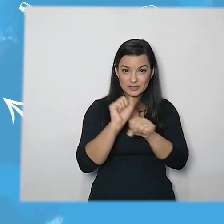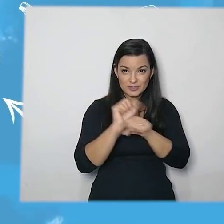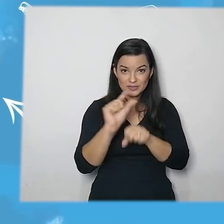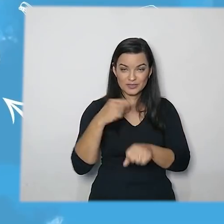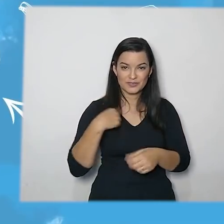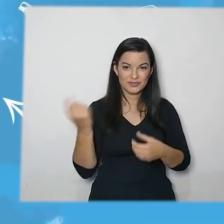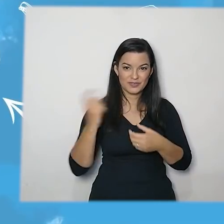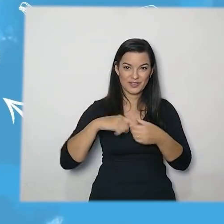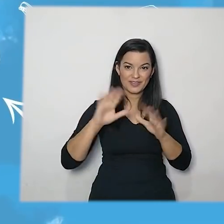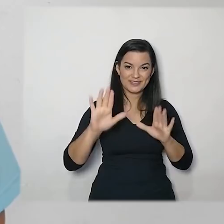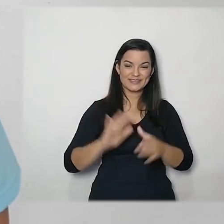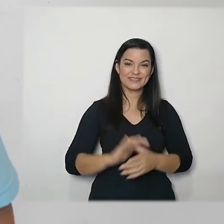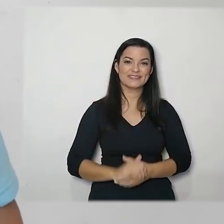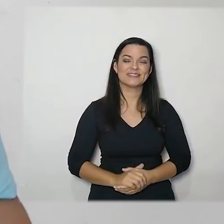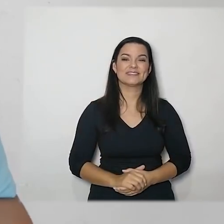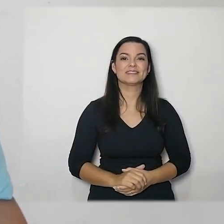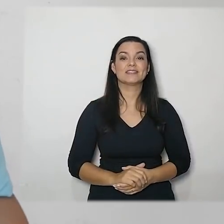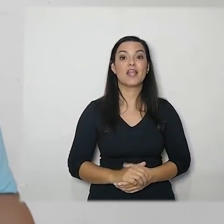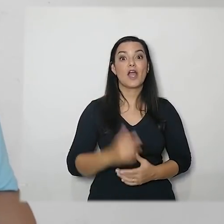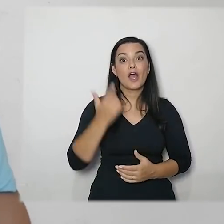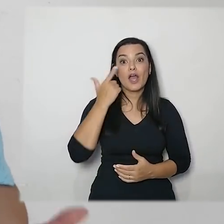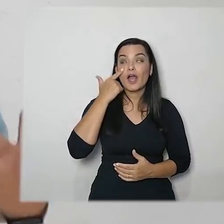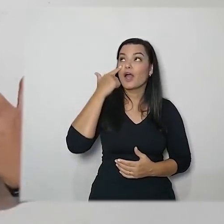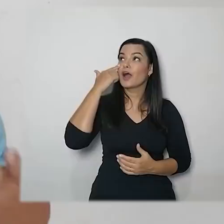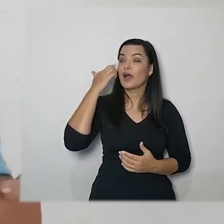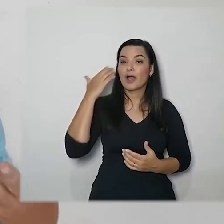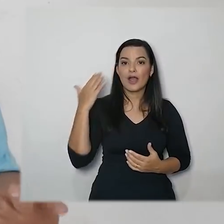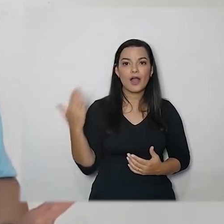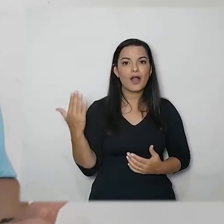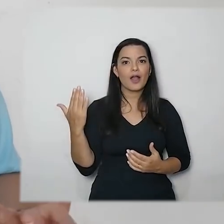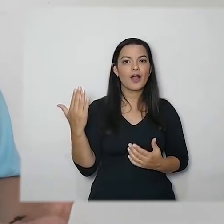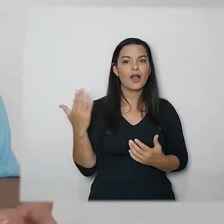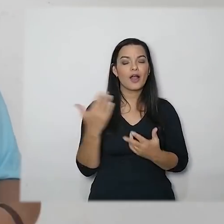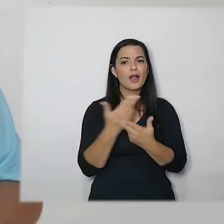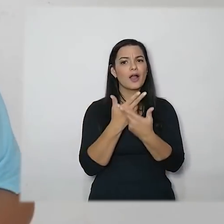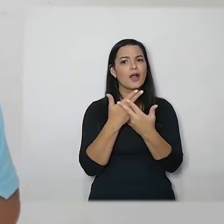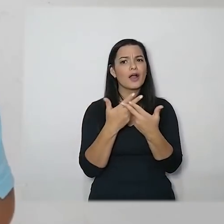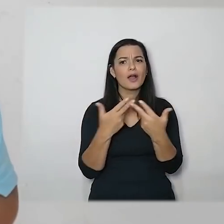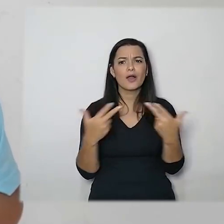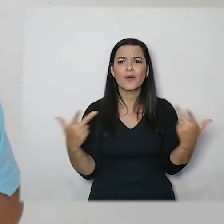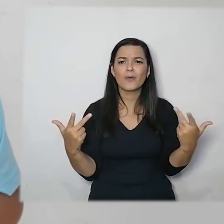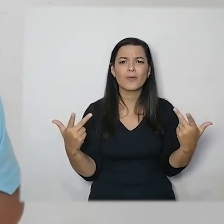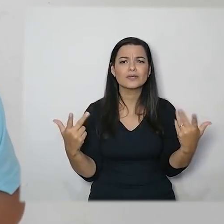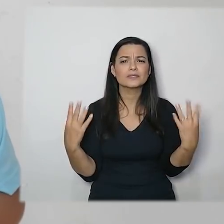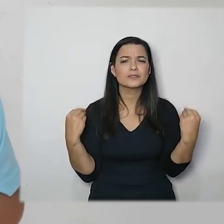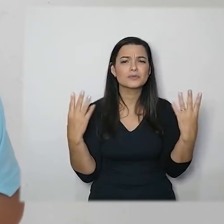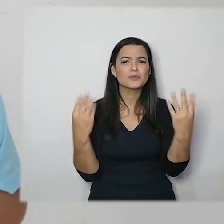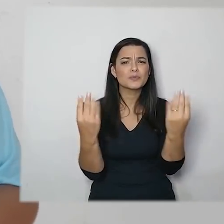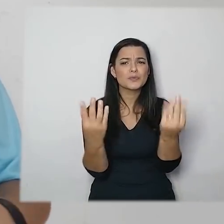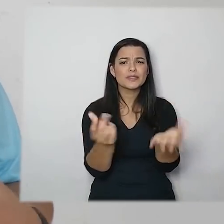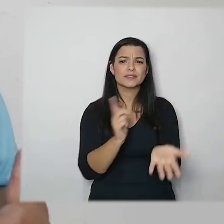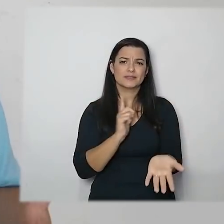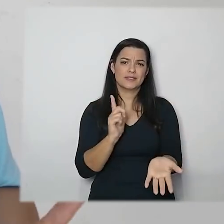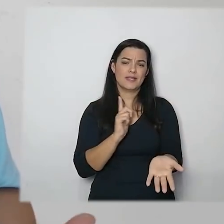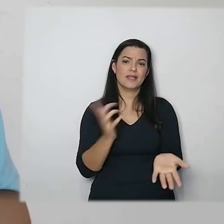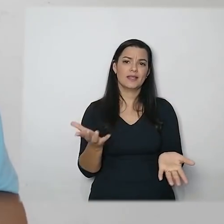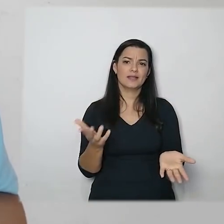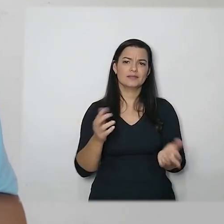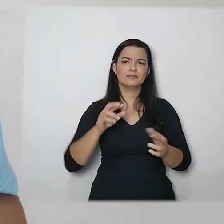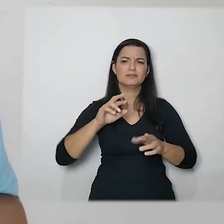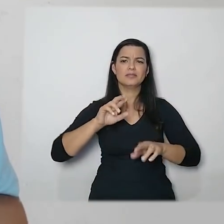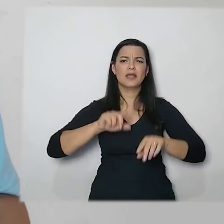que a Pro já volta. Então, olha só quantas coisas nós temos, turma. É